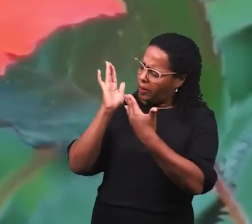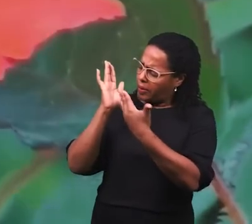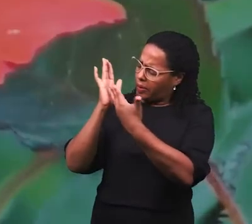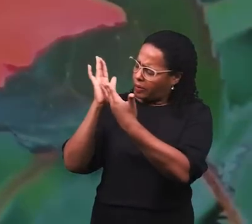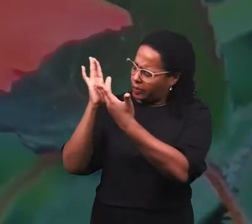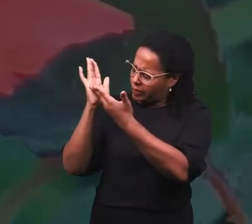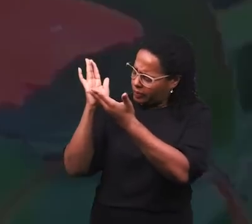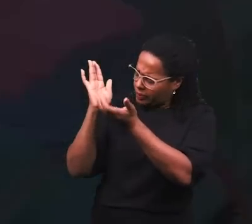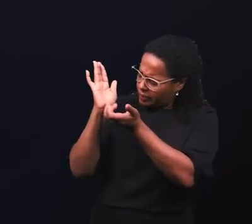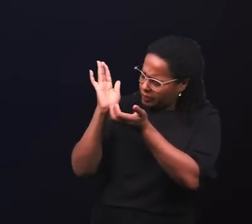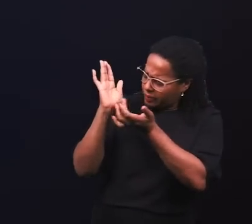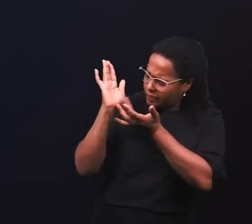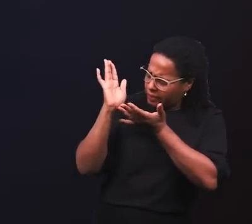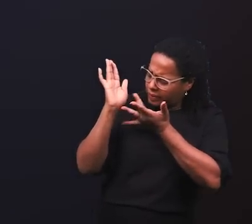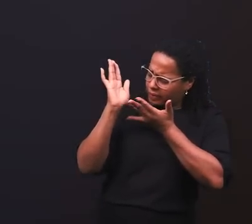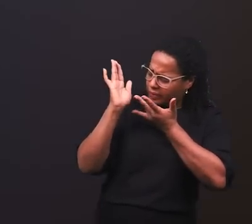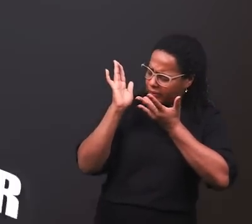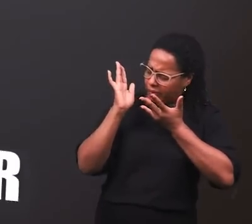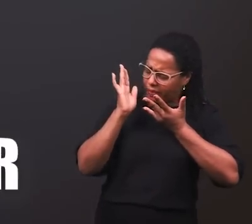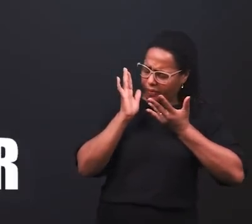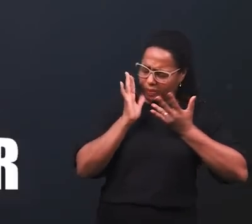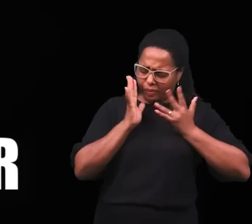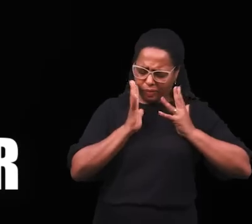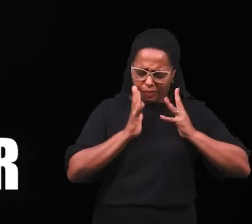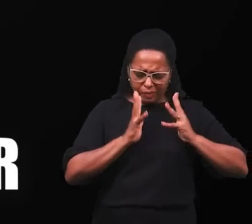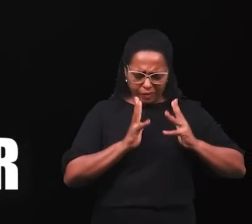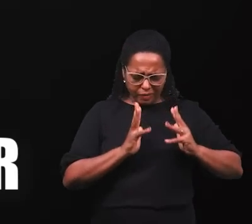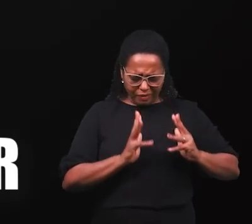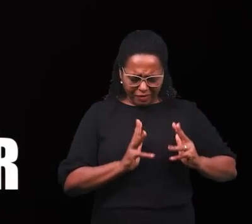remidor, ó vem